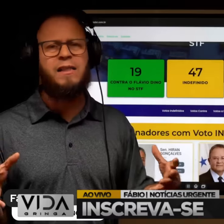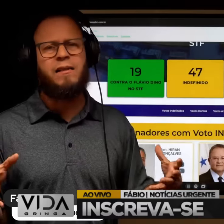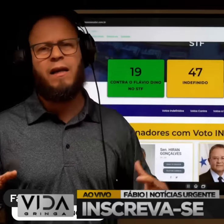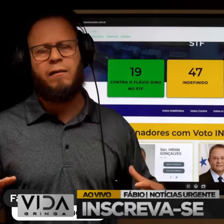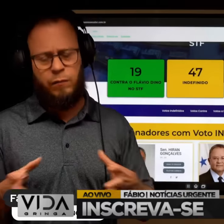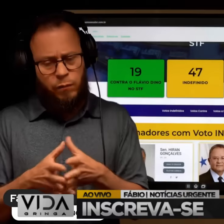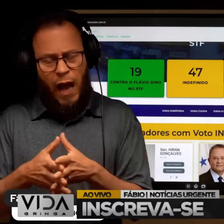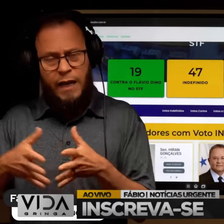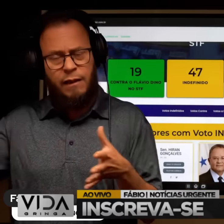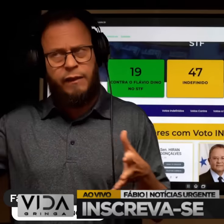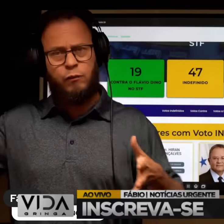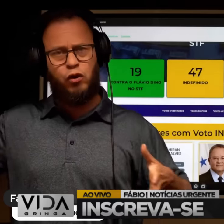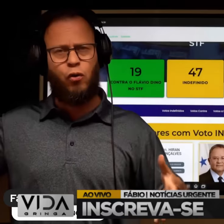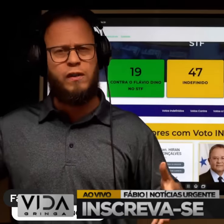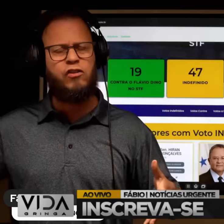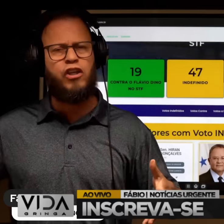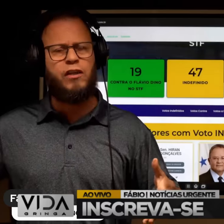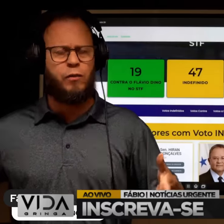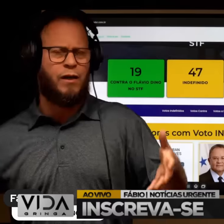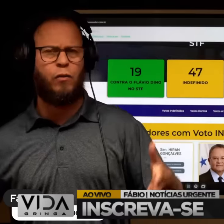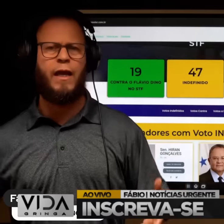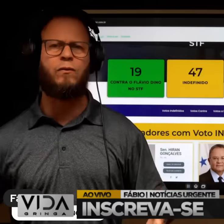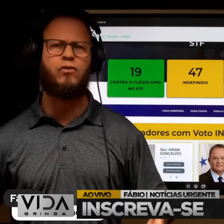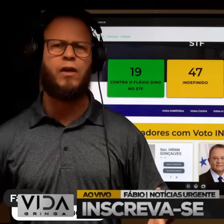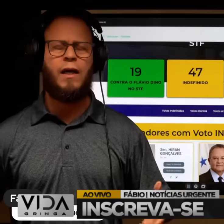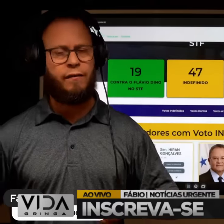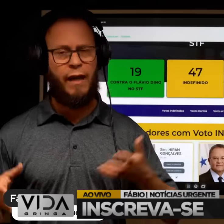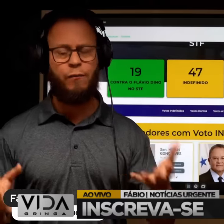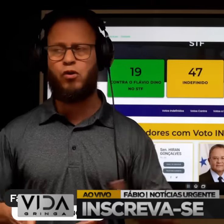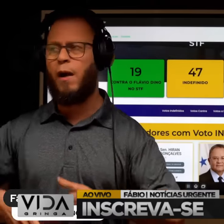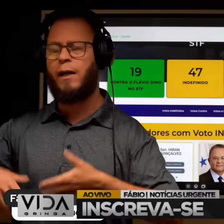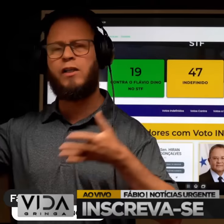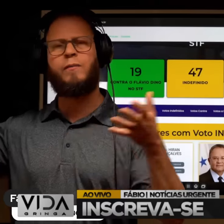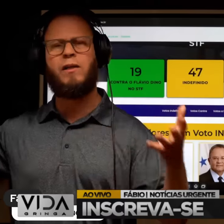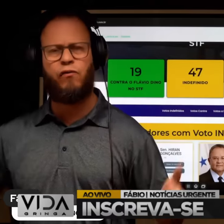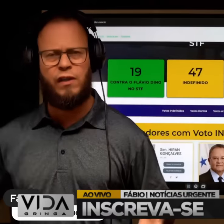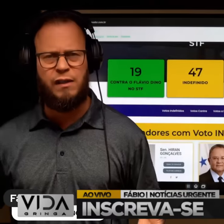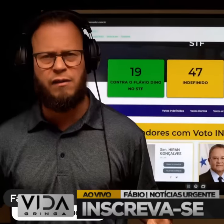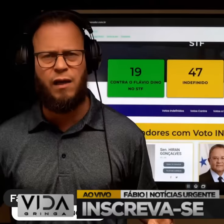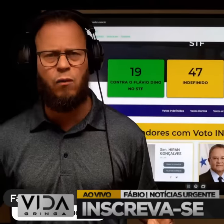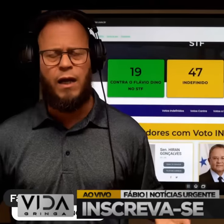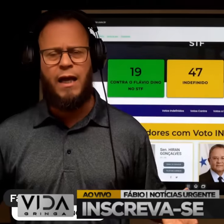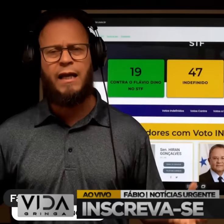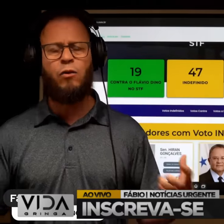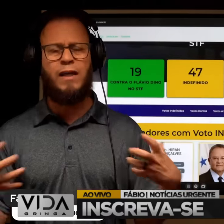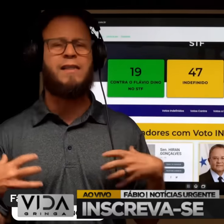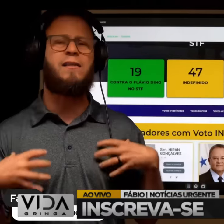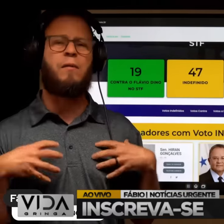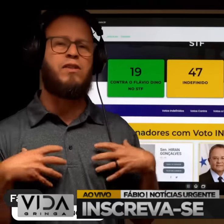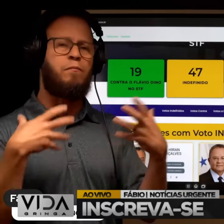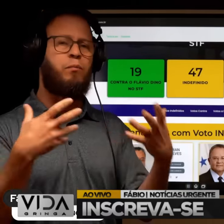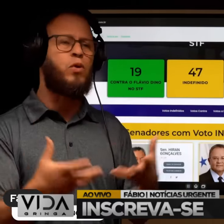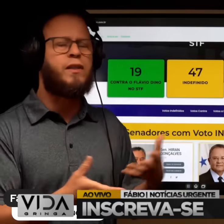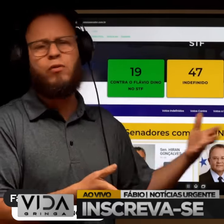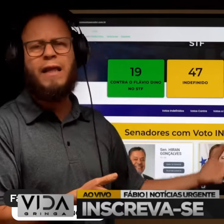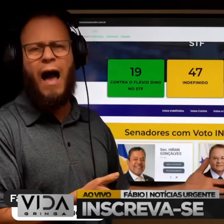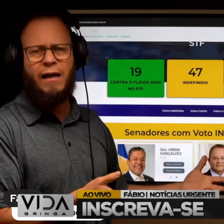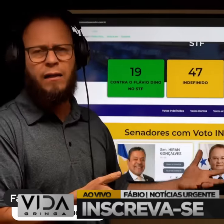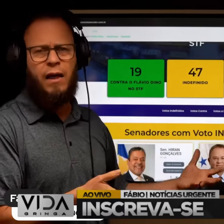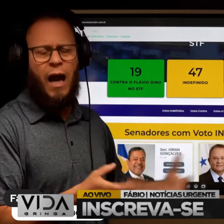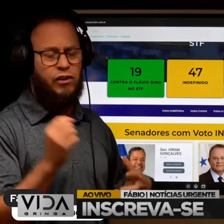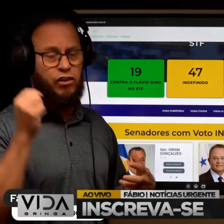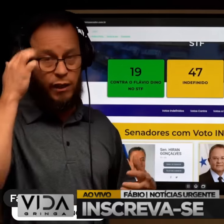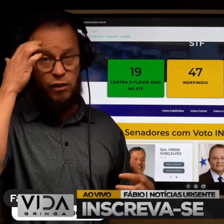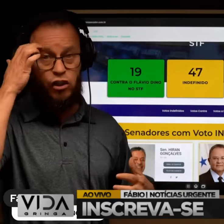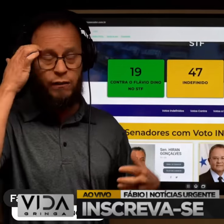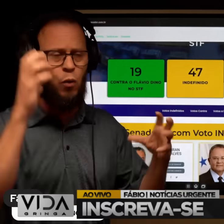mas ainda temos 12 dias, mais ou menos. Temos uma grande manifestação. Então nós estamos em busca de um milagre.